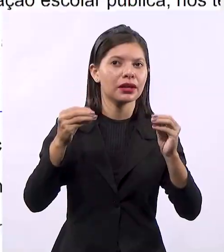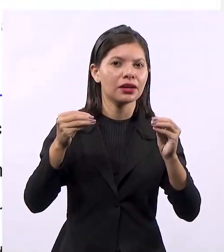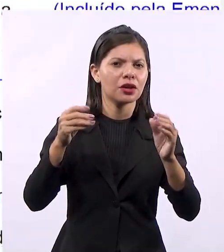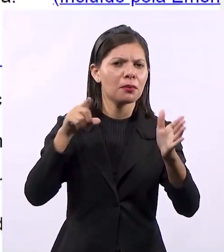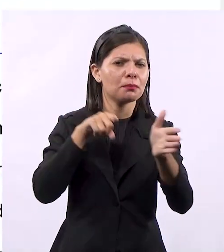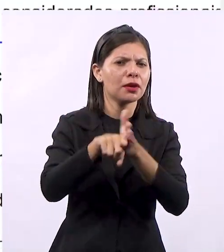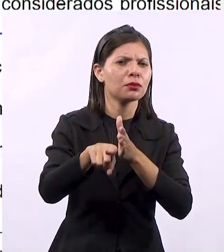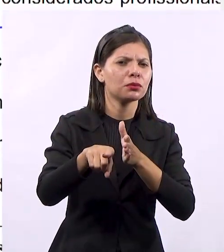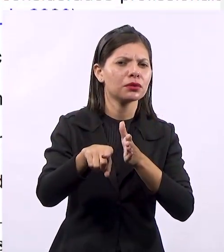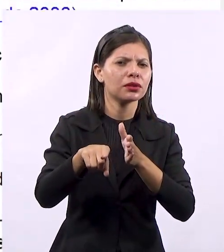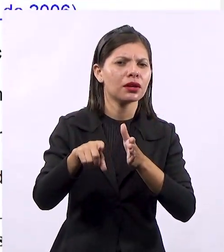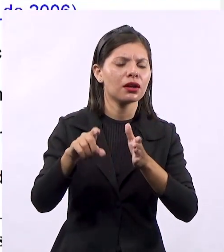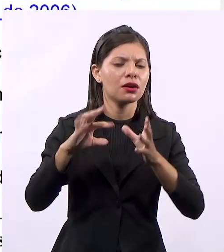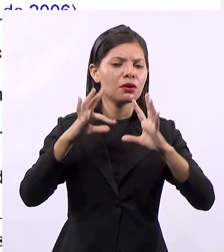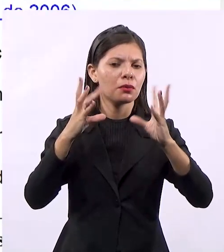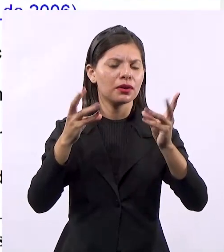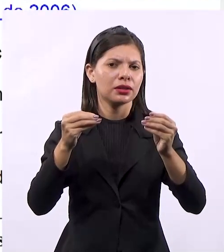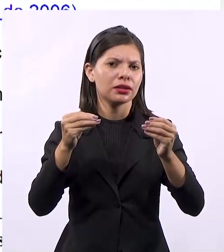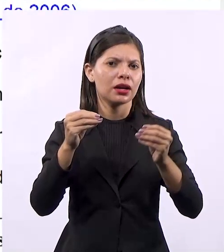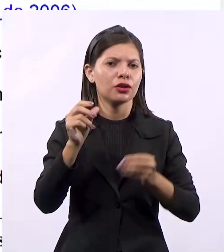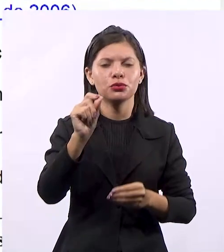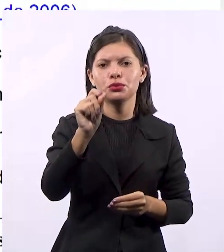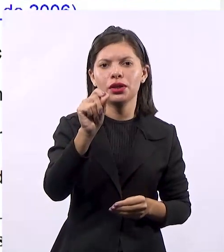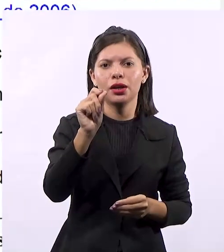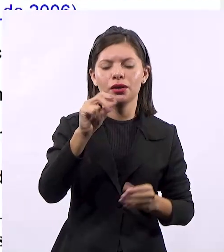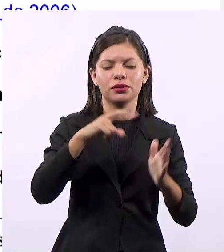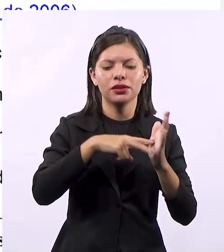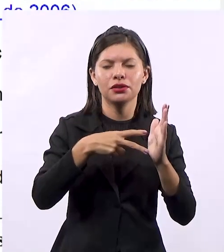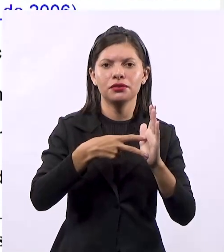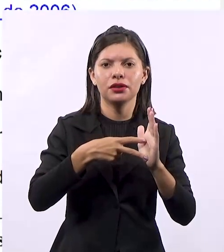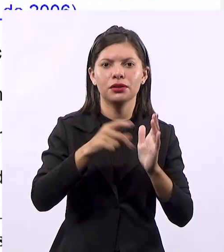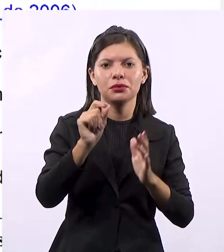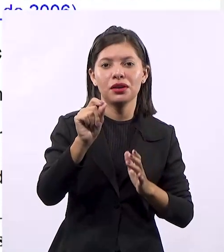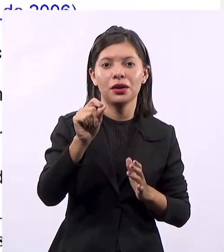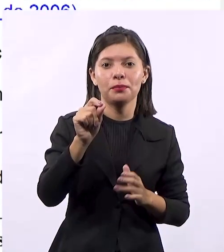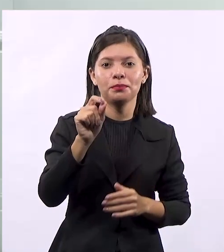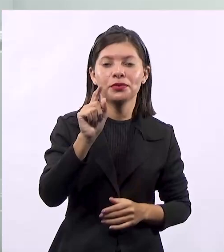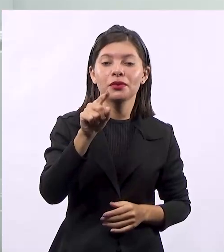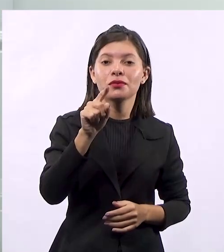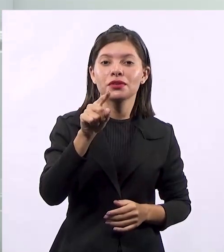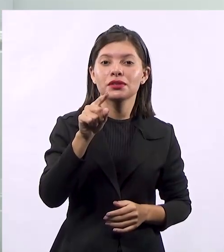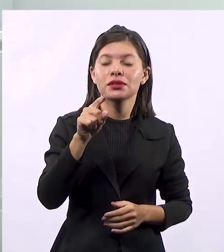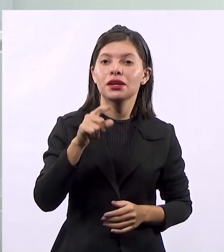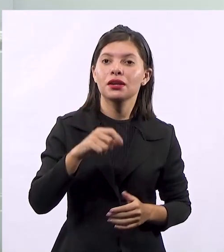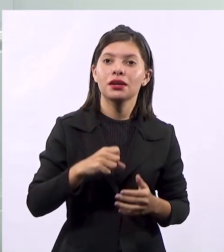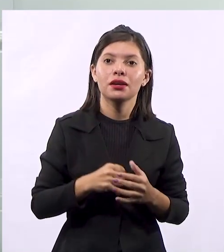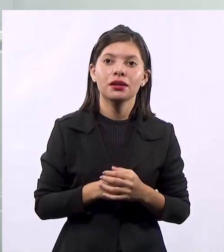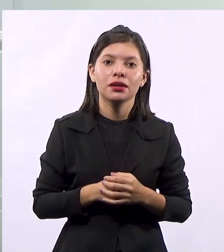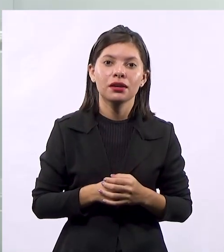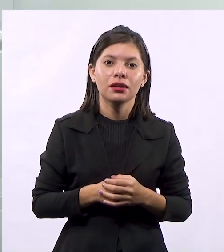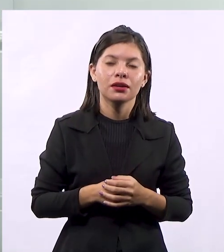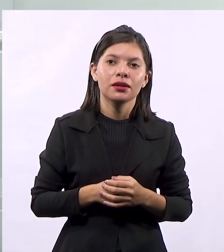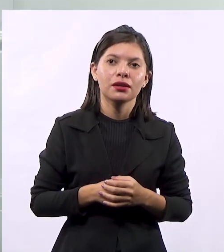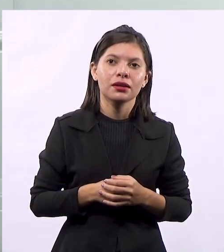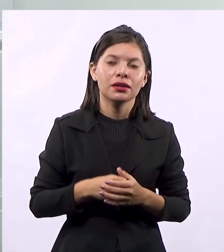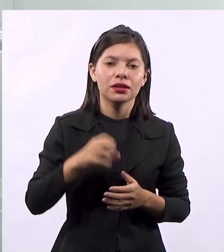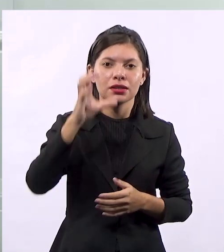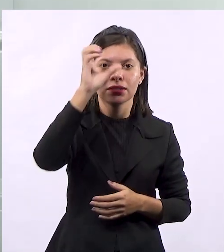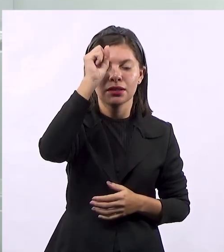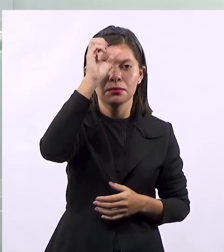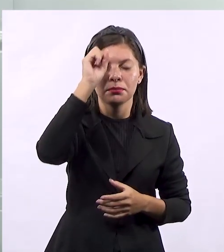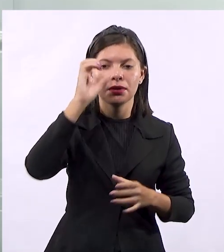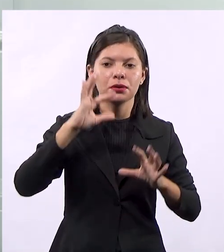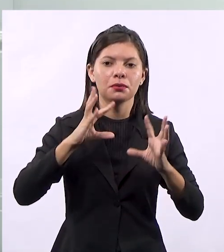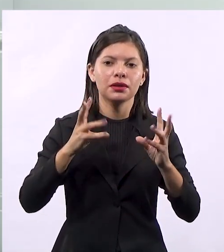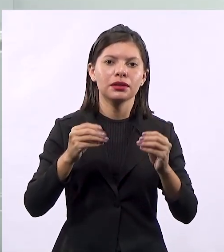O inciso 7, a garantia de padrão de qualidade. A gente vai discutir o que é qualidade, né? O que significa qualidade. Como